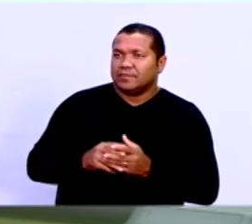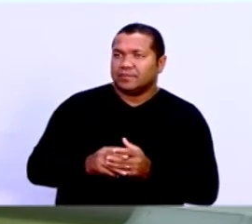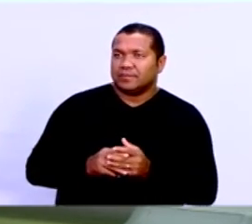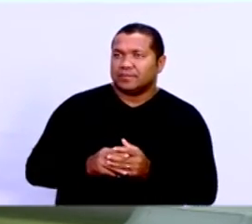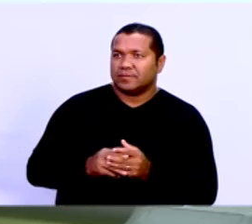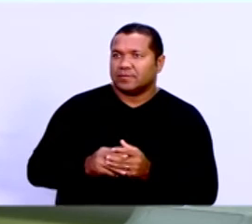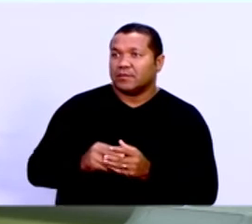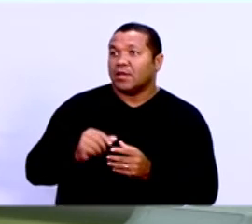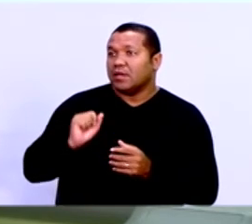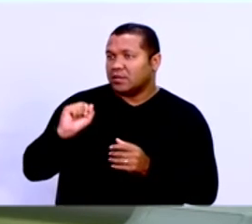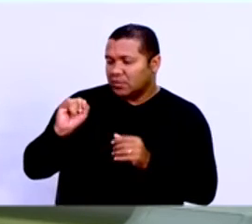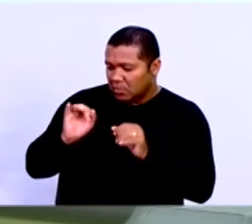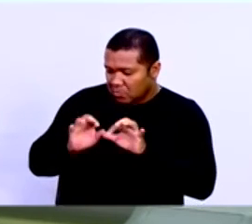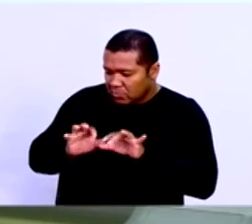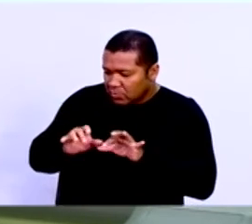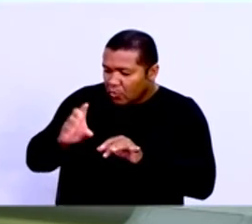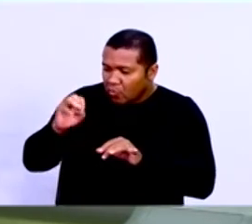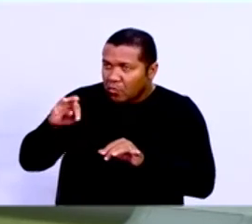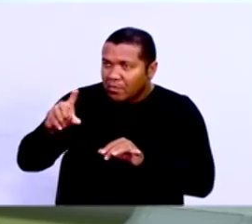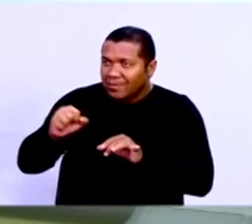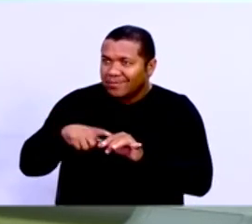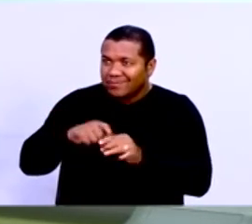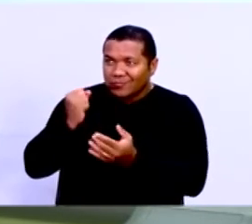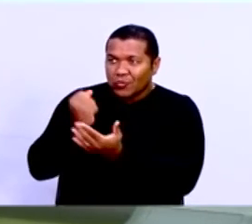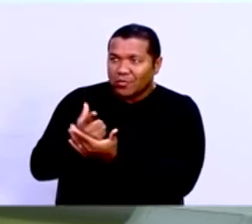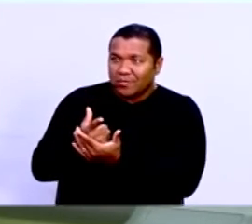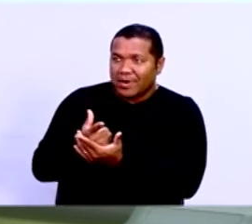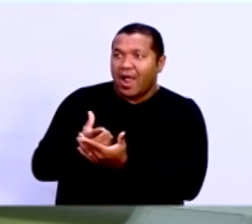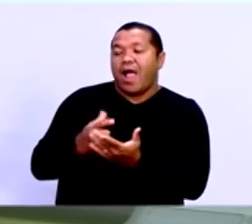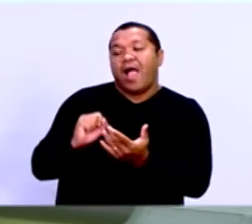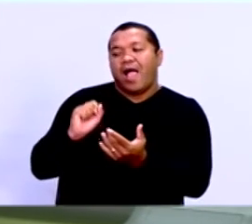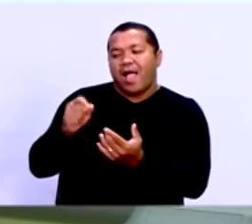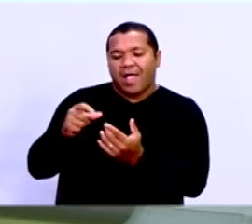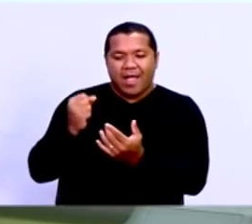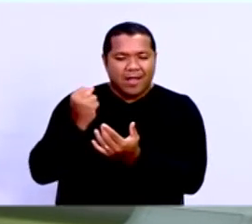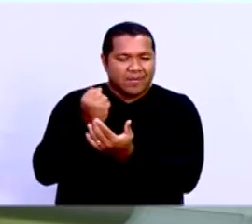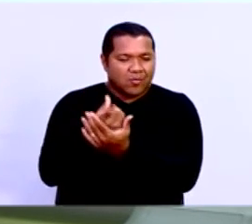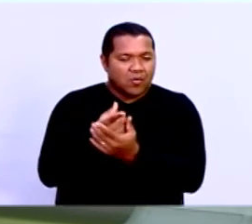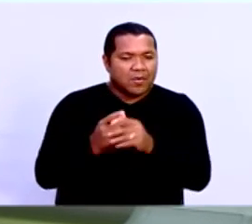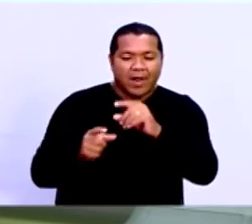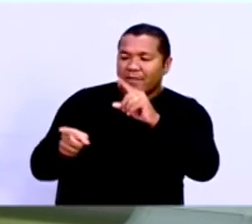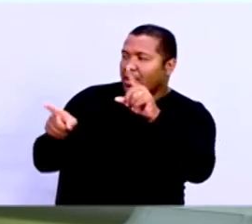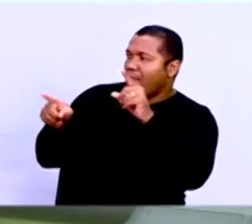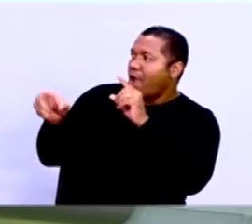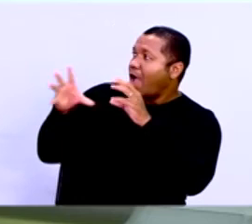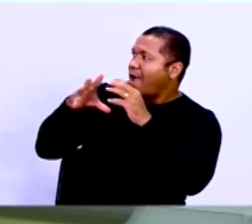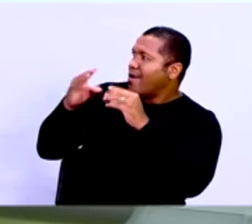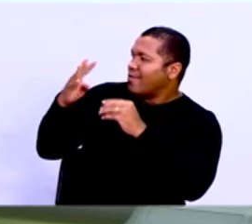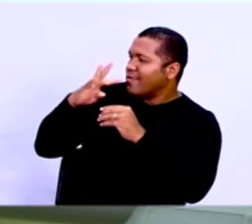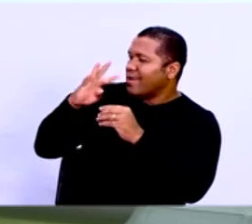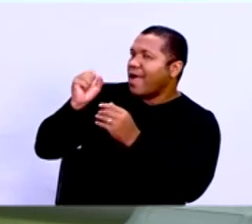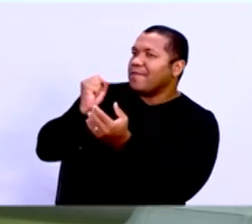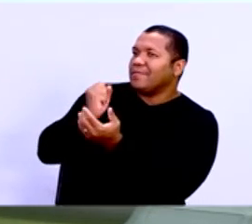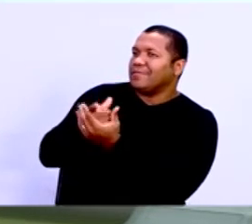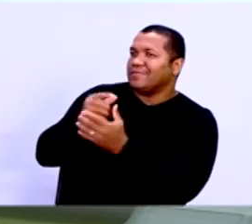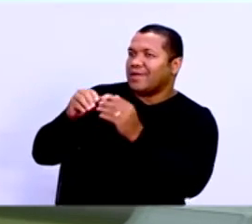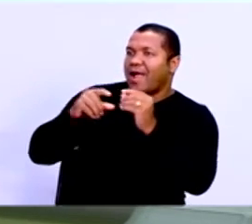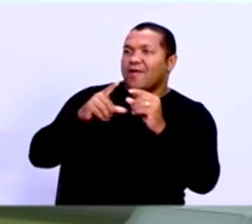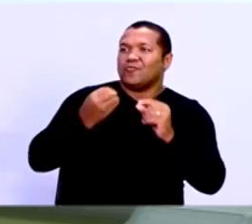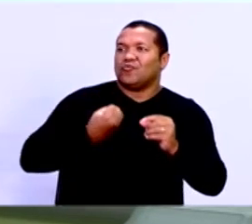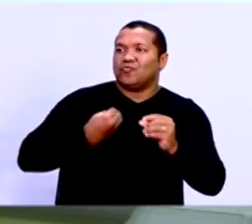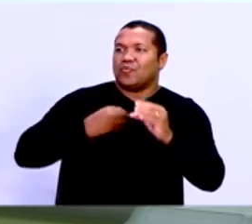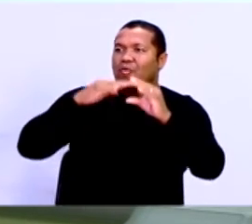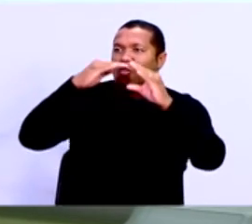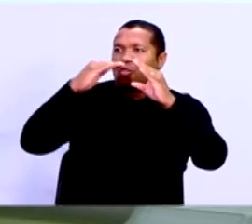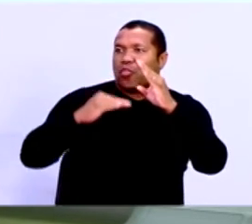da o comando ali de comprar e ao compra realmente for efetivado ele já vai dar baixa no estoque que tem que